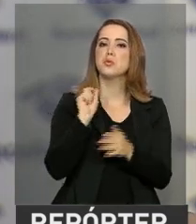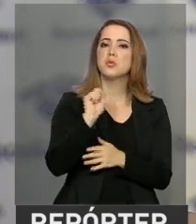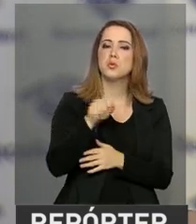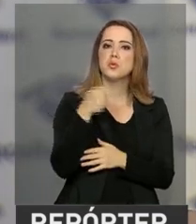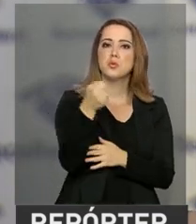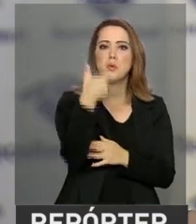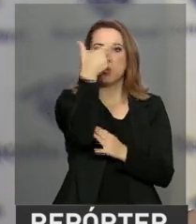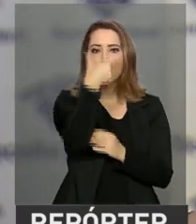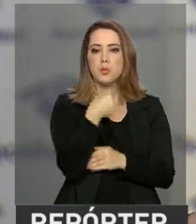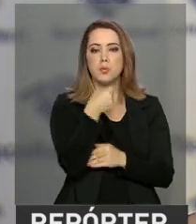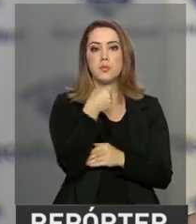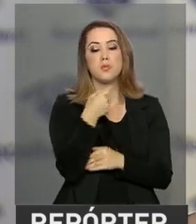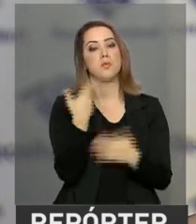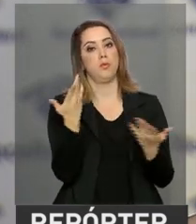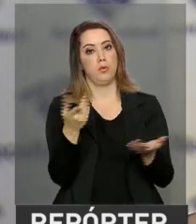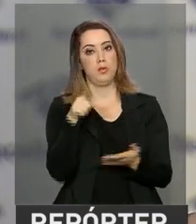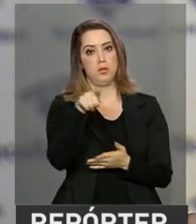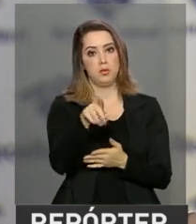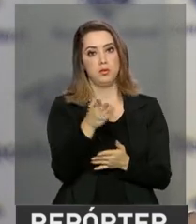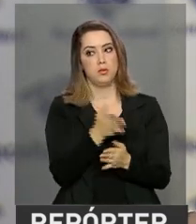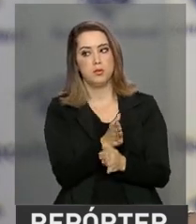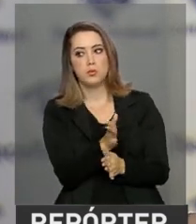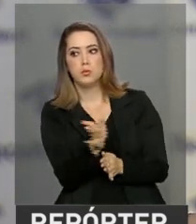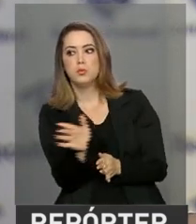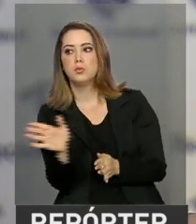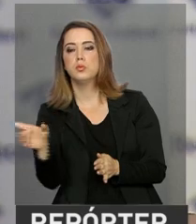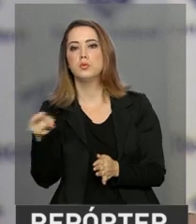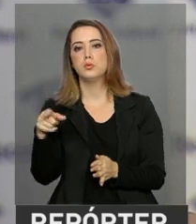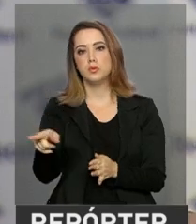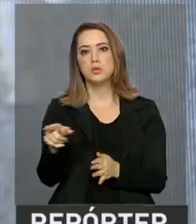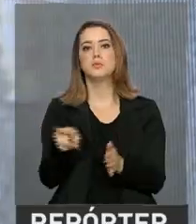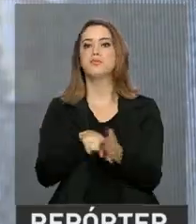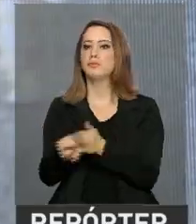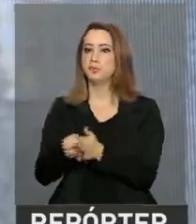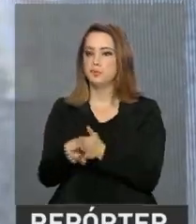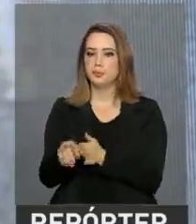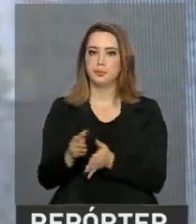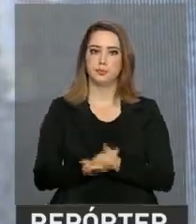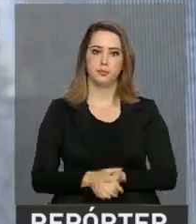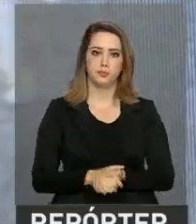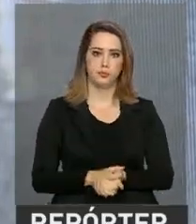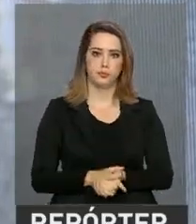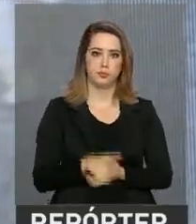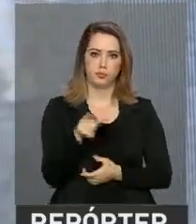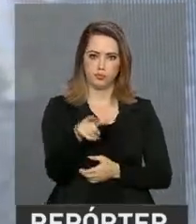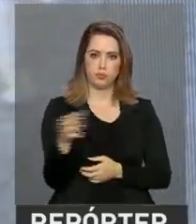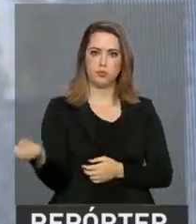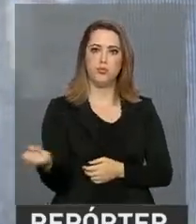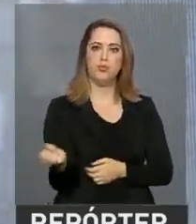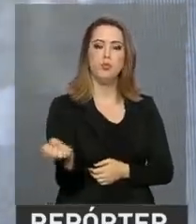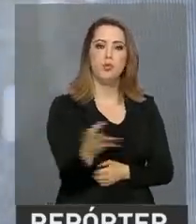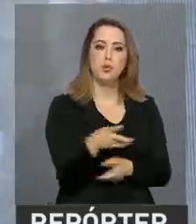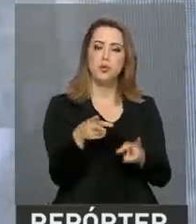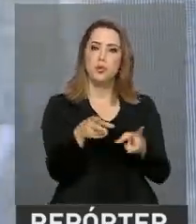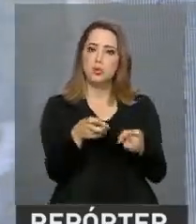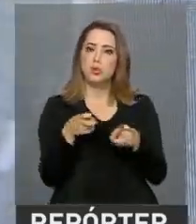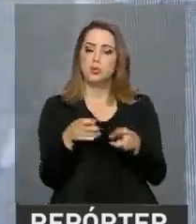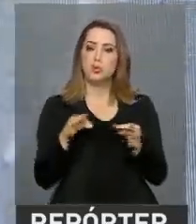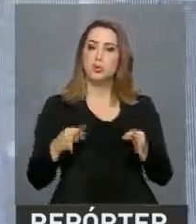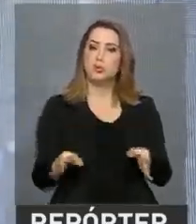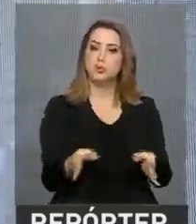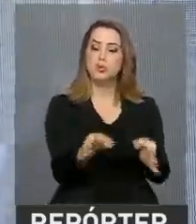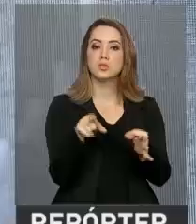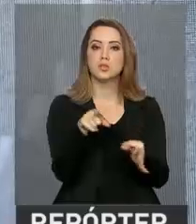pelo seu passaporte. E com isso, ela será desviada da fila para a fiscalização. Com o novo sistema de reconhecimento facial, o tempo médio